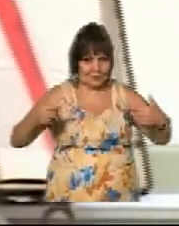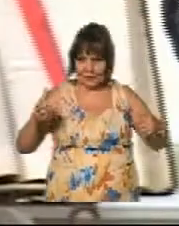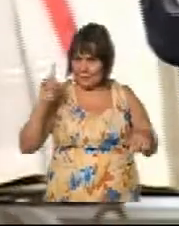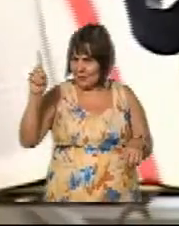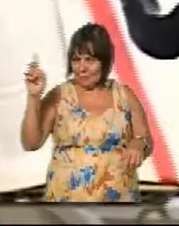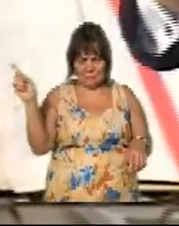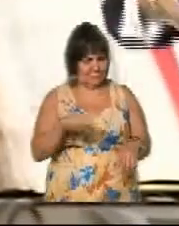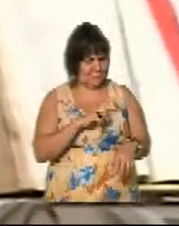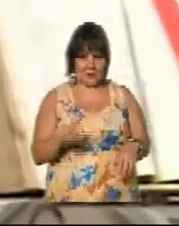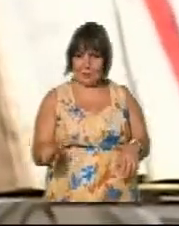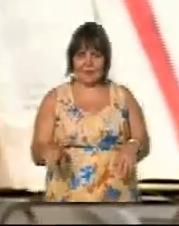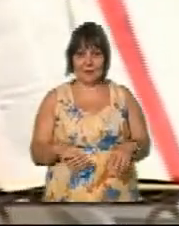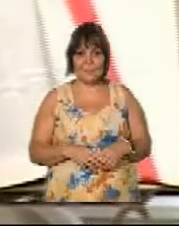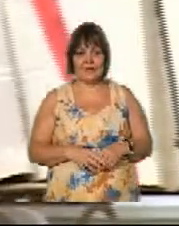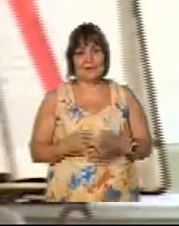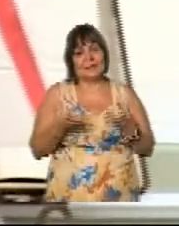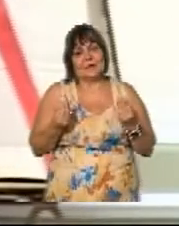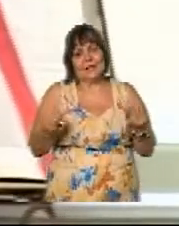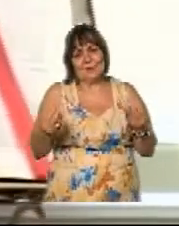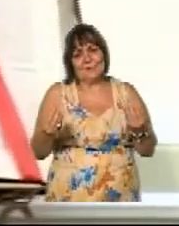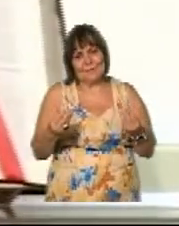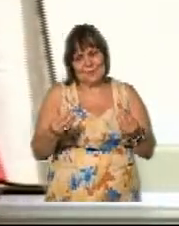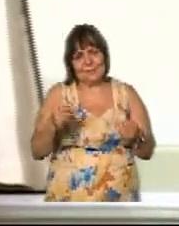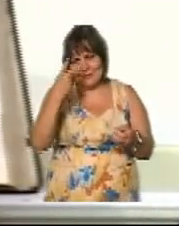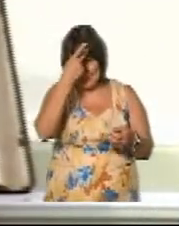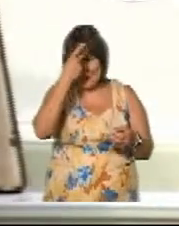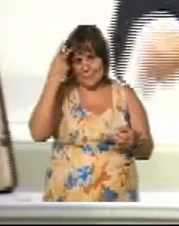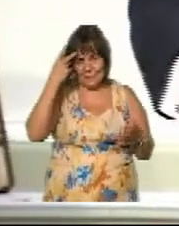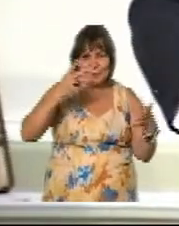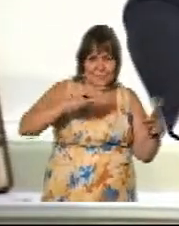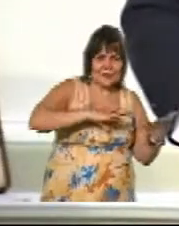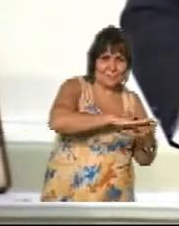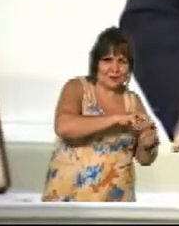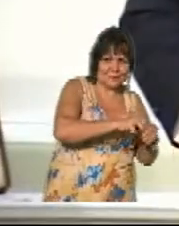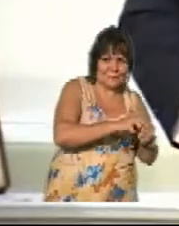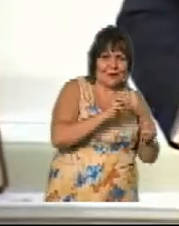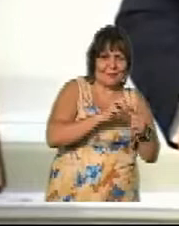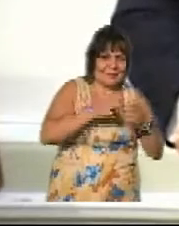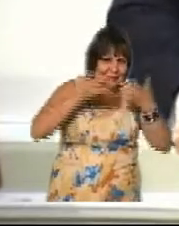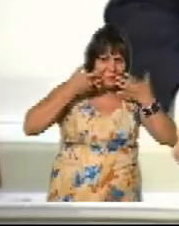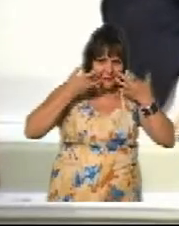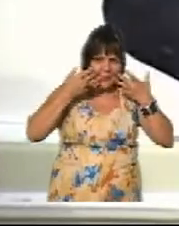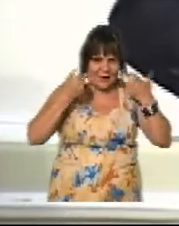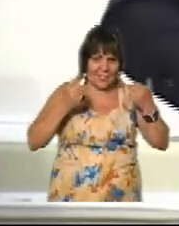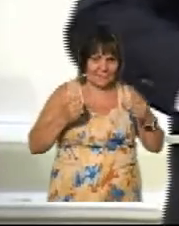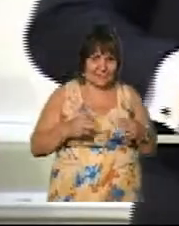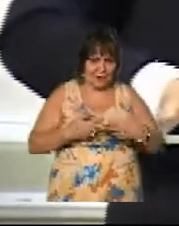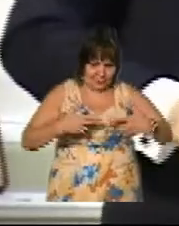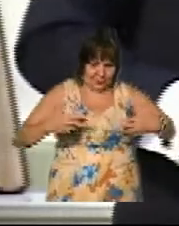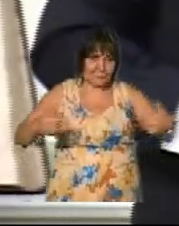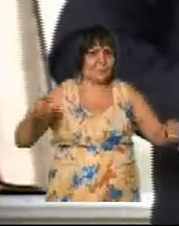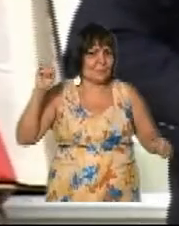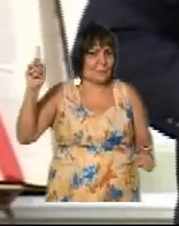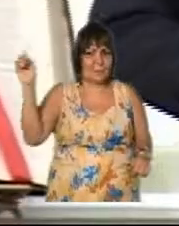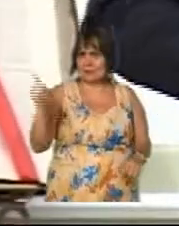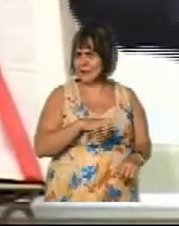que reproduzir. Teatro, já tem muita gente no mundo fazendo teatro com as coisas espirituais. Ele quer que você o